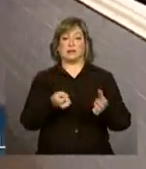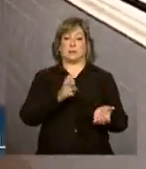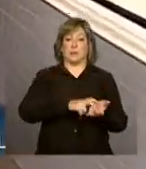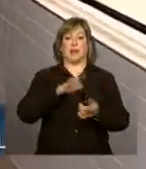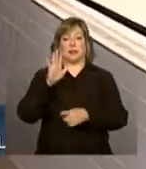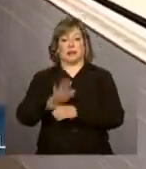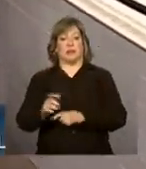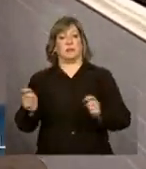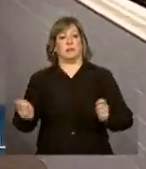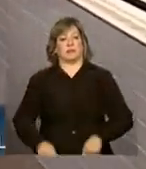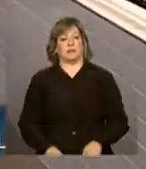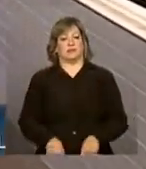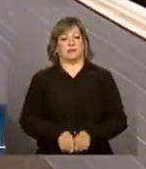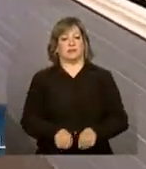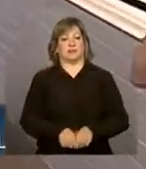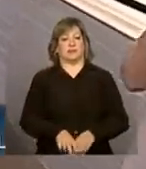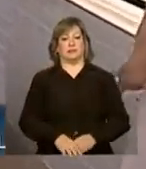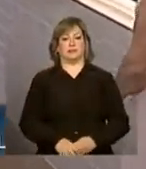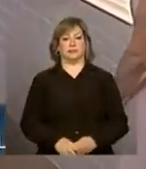vespertino.